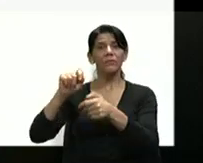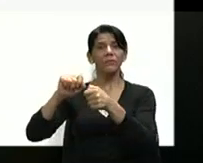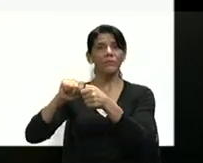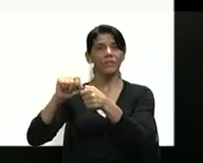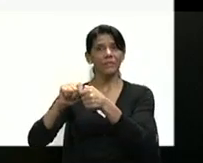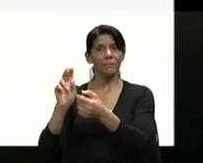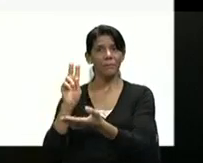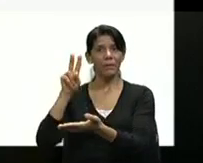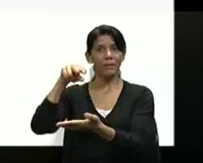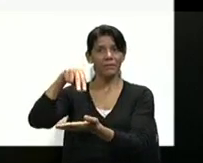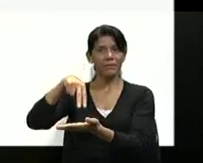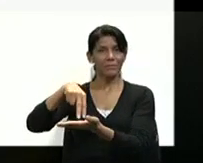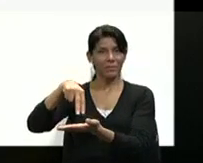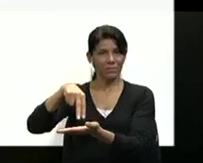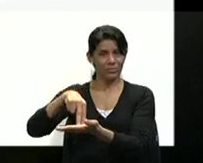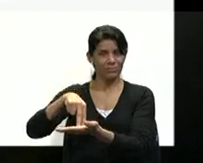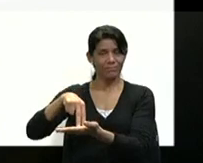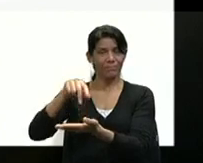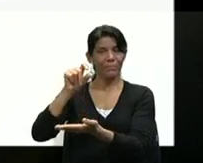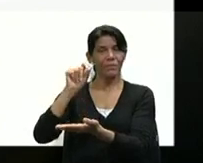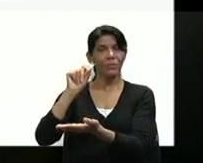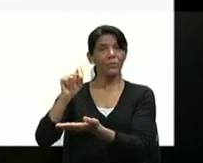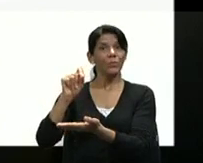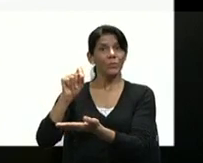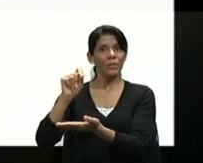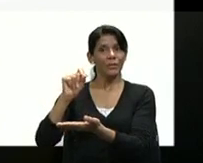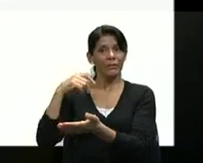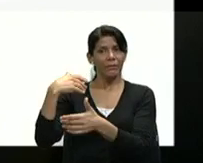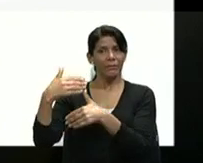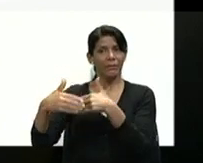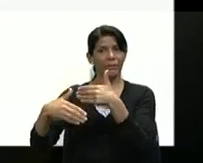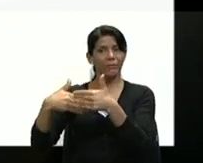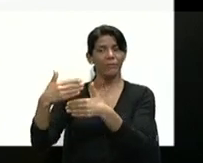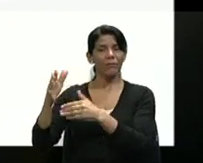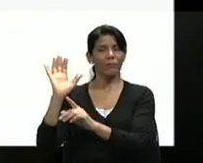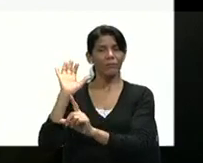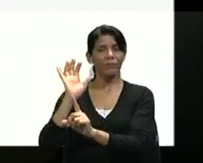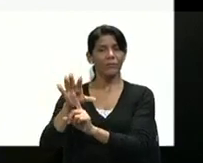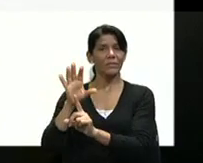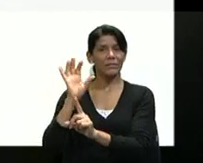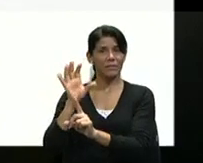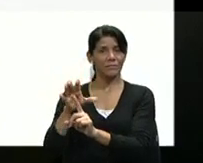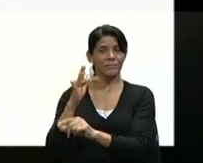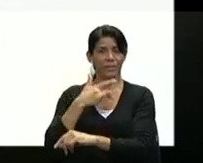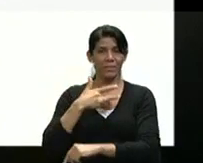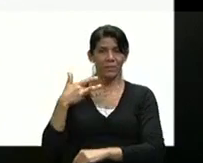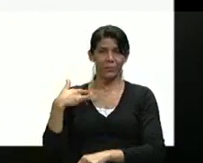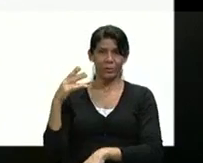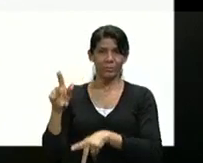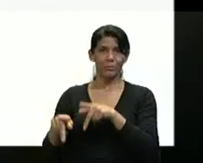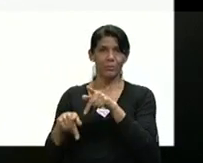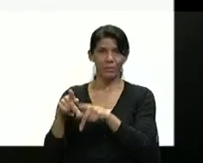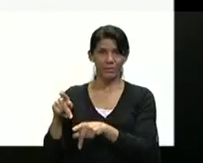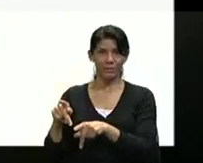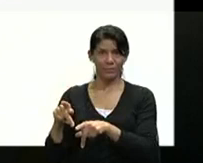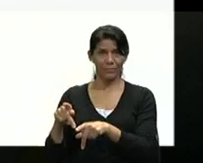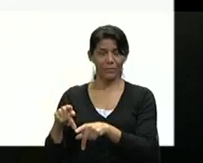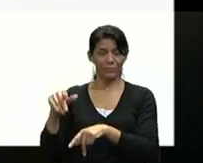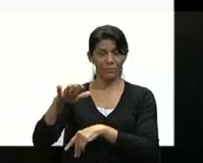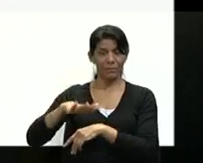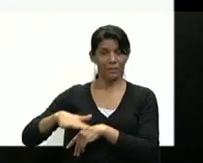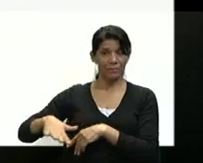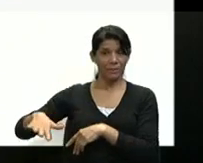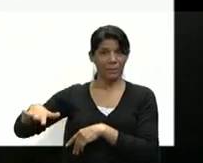fazer intervenções nos fatores que vão influenciar a saúde da população, como o